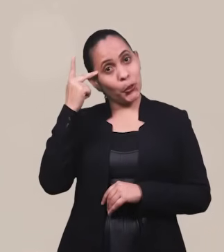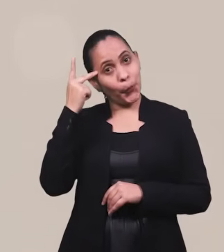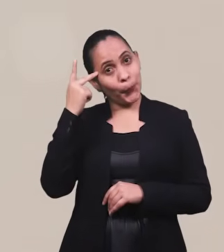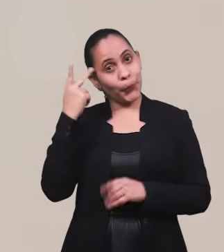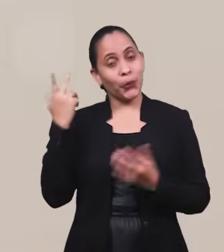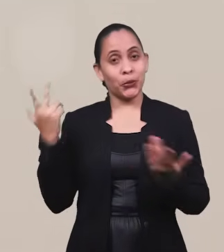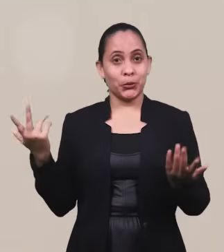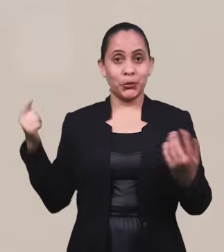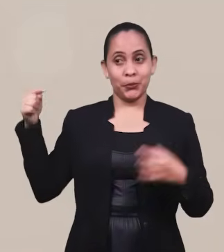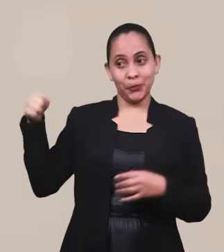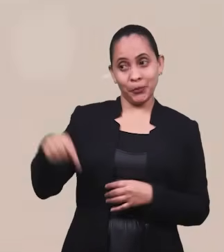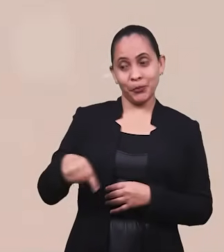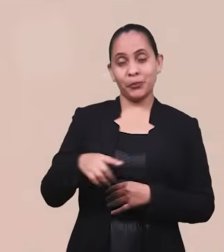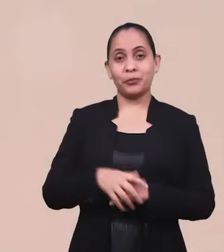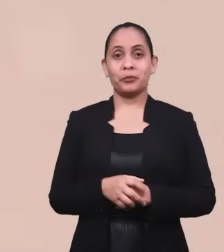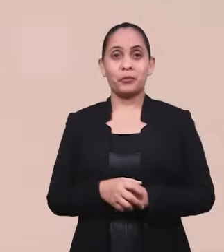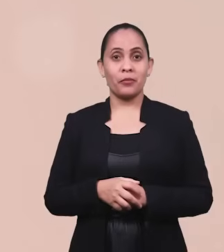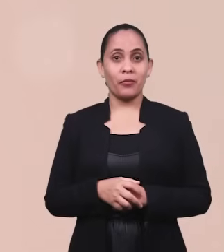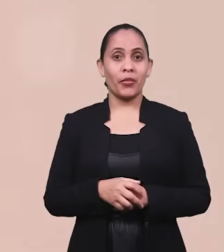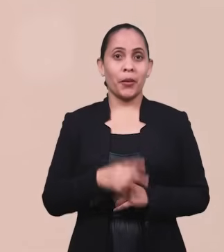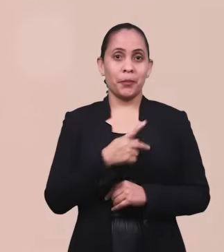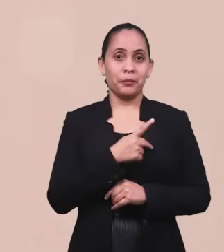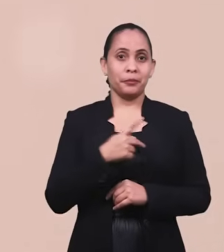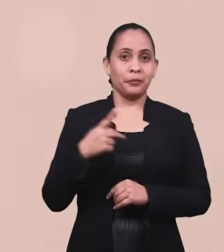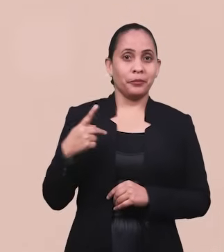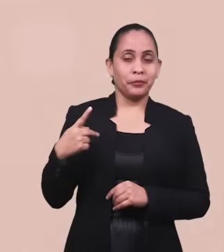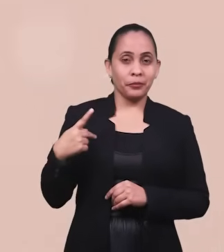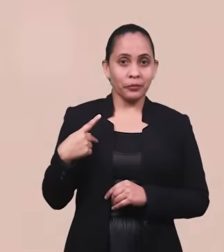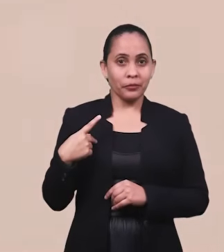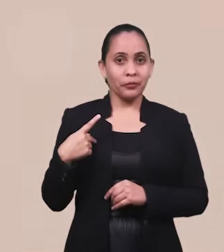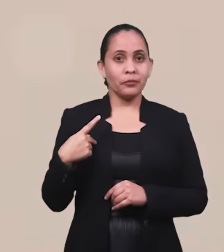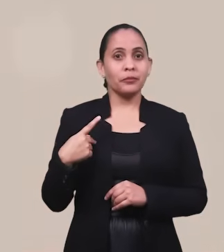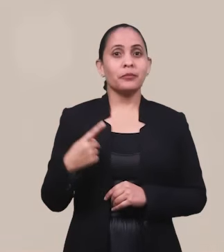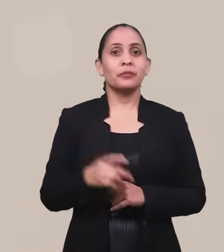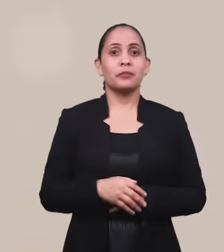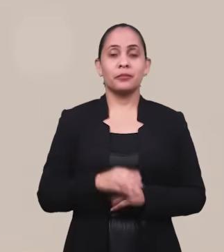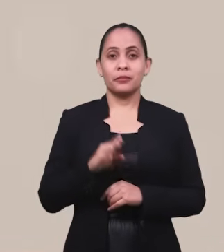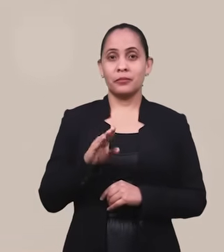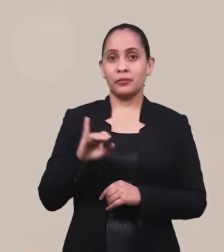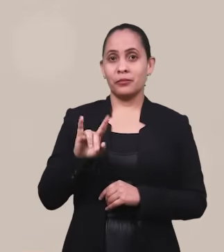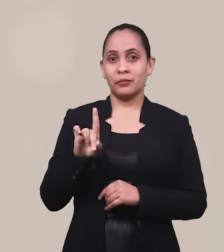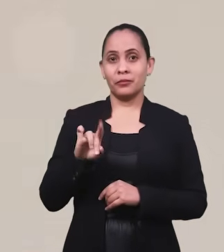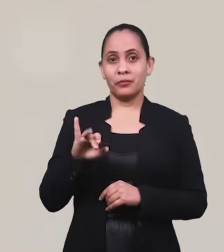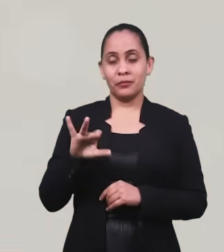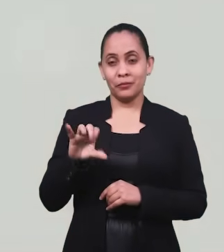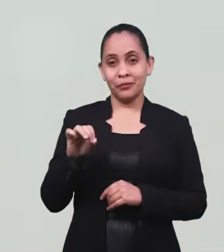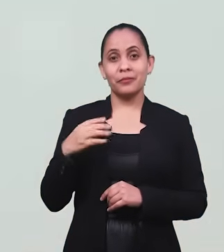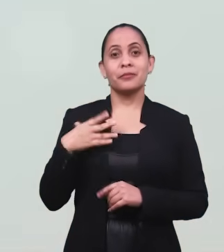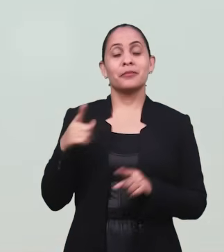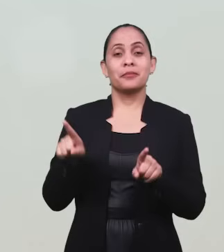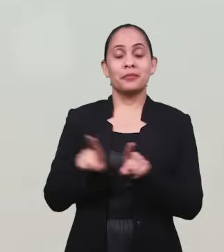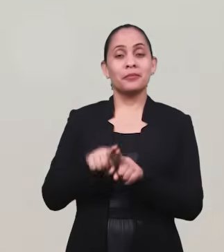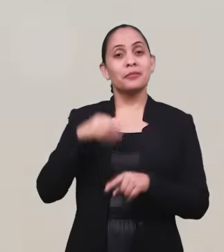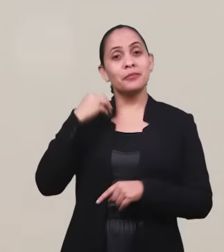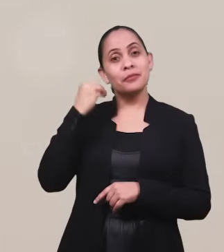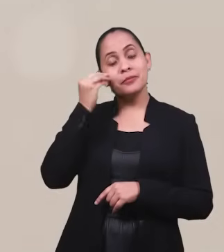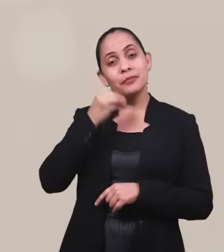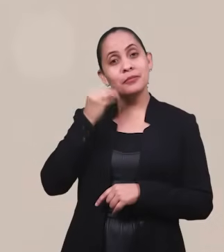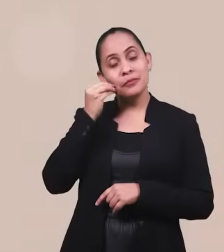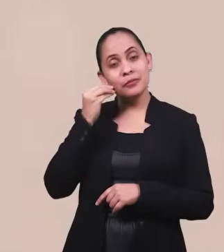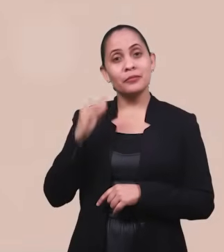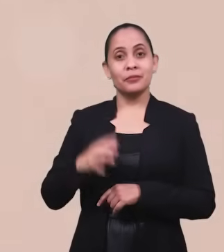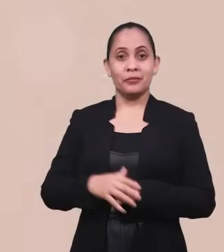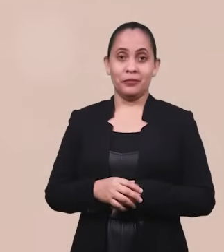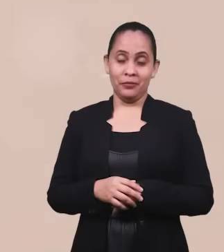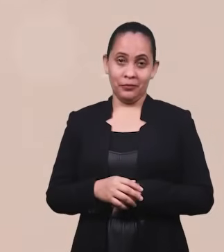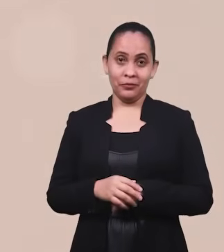da igreja do Jardim Alvorada. O pastor ali da igreja é o pastor Biso. Aí eu vou falar minha experiência de oração,